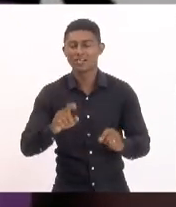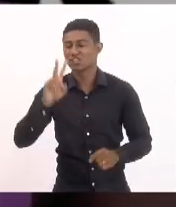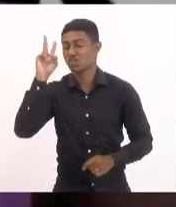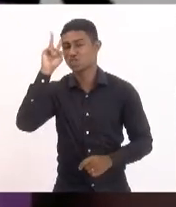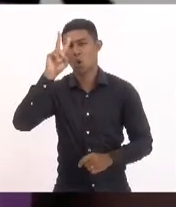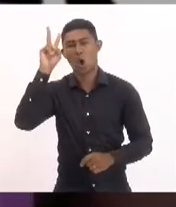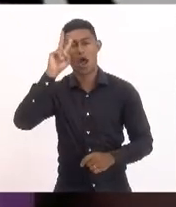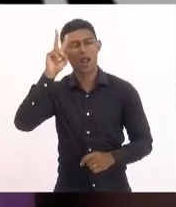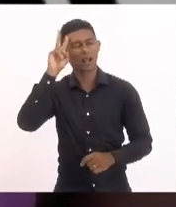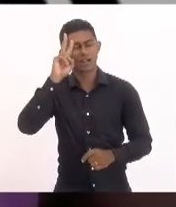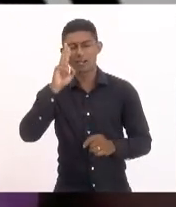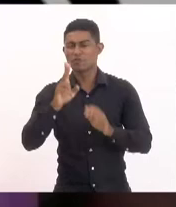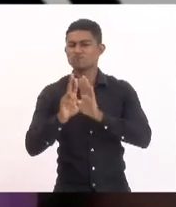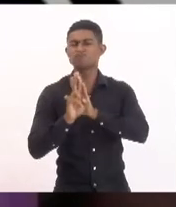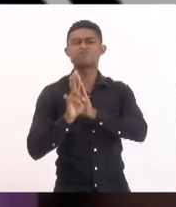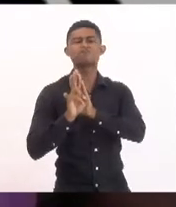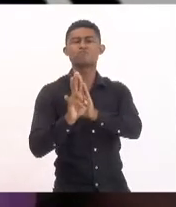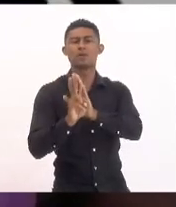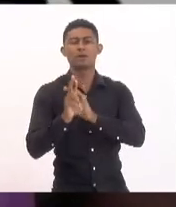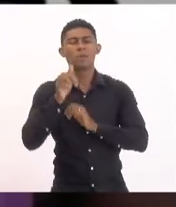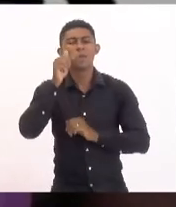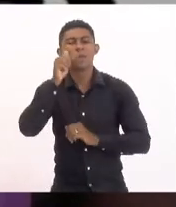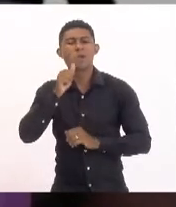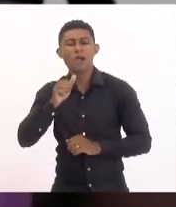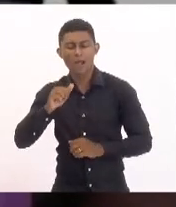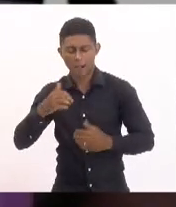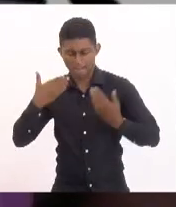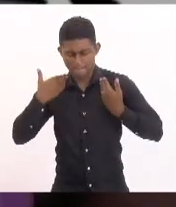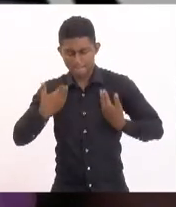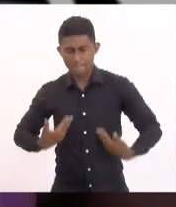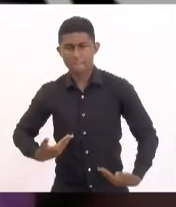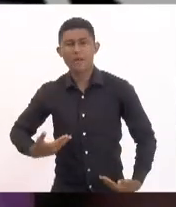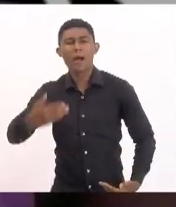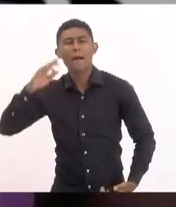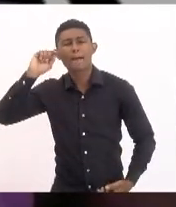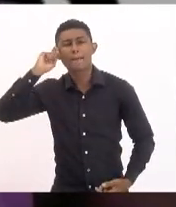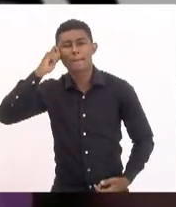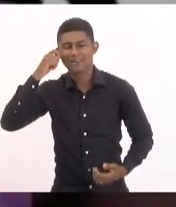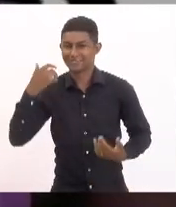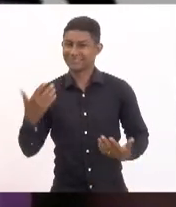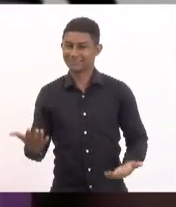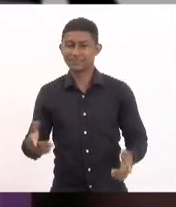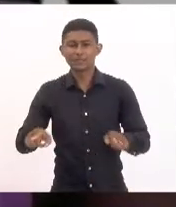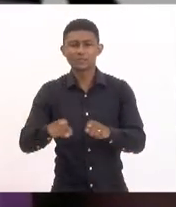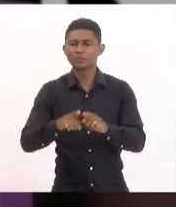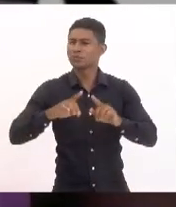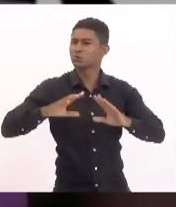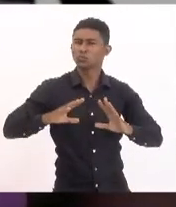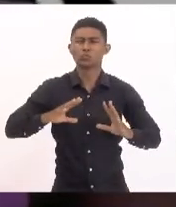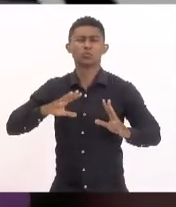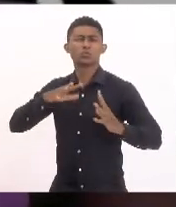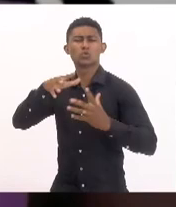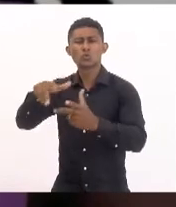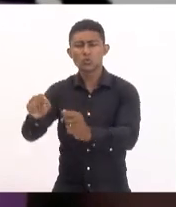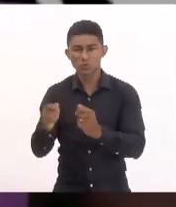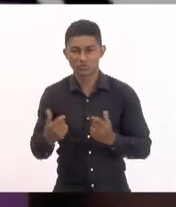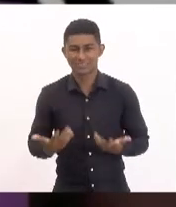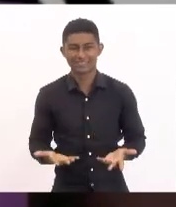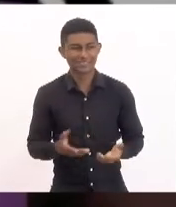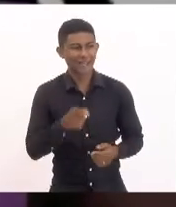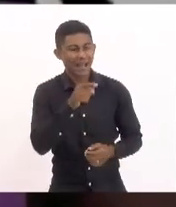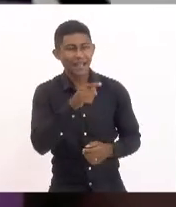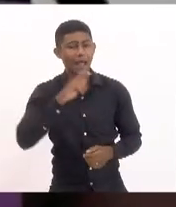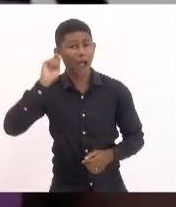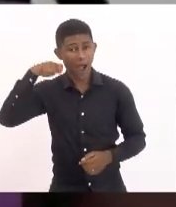de memória do corpo negro nas artes brasileiras e do mundo, né? Uma atriz que é reconhecida,